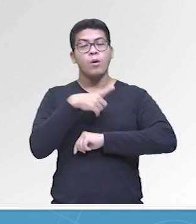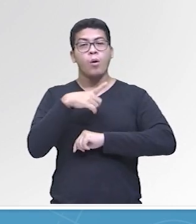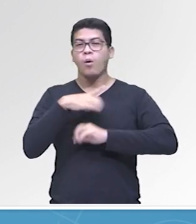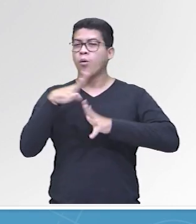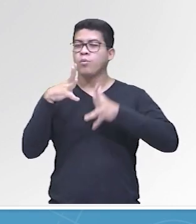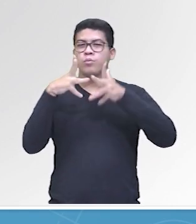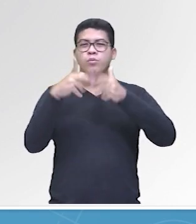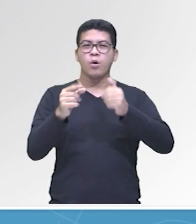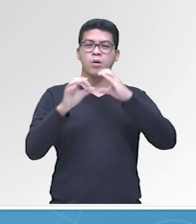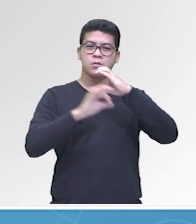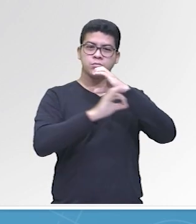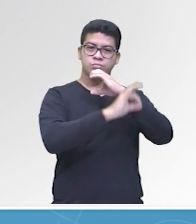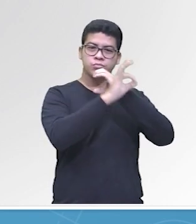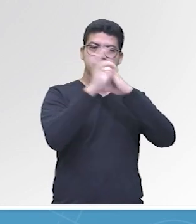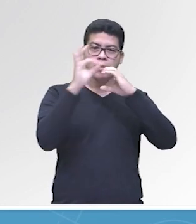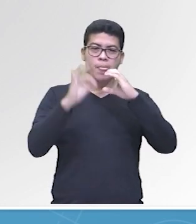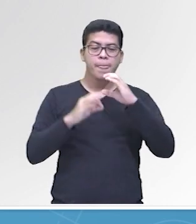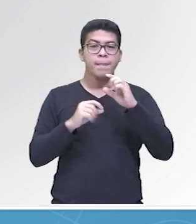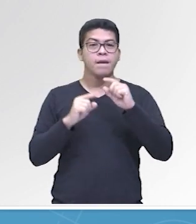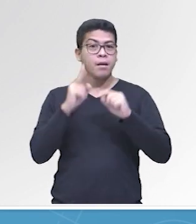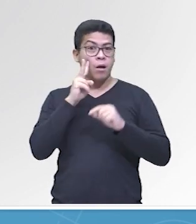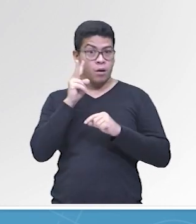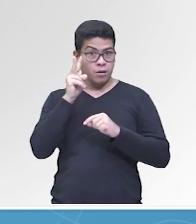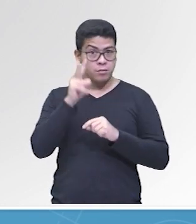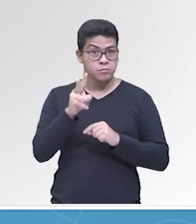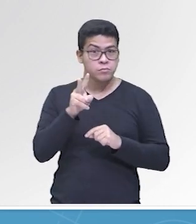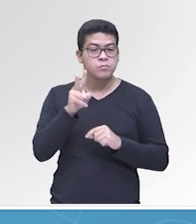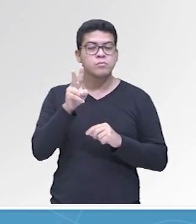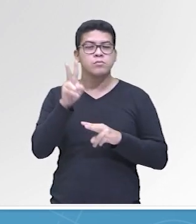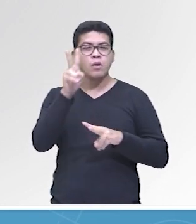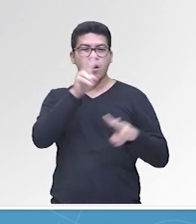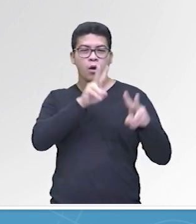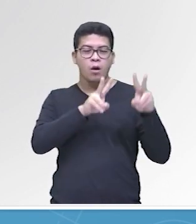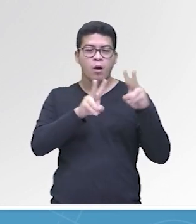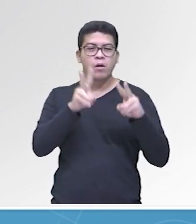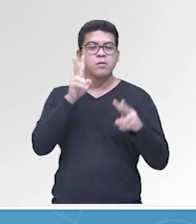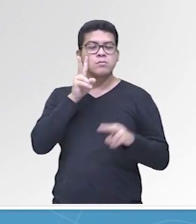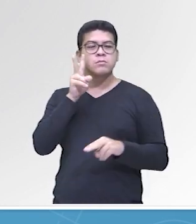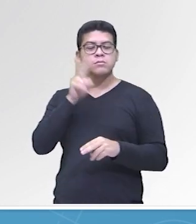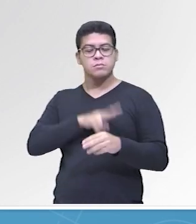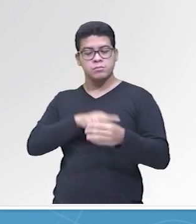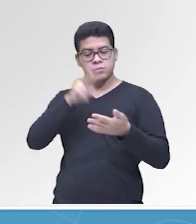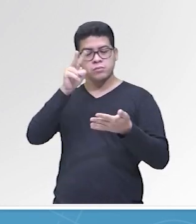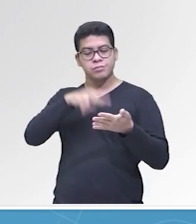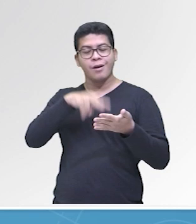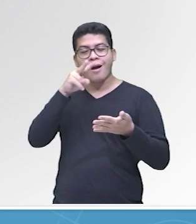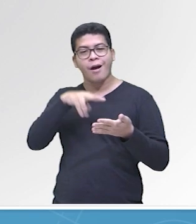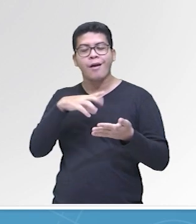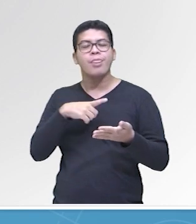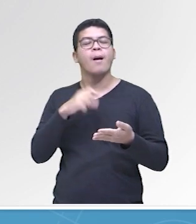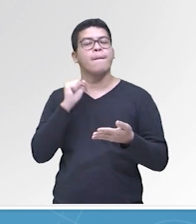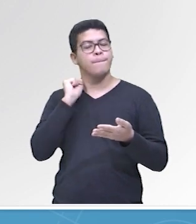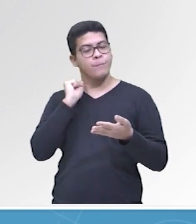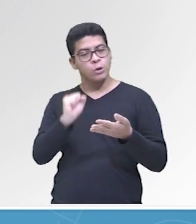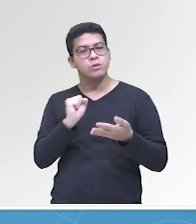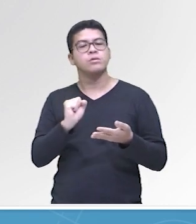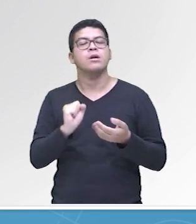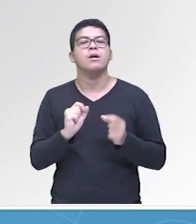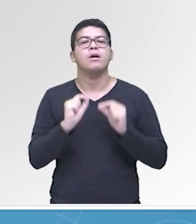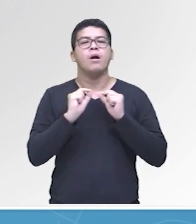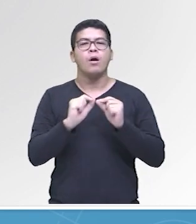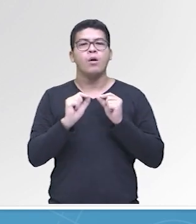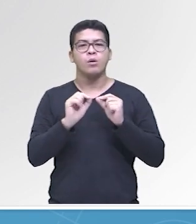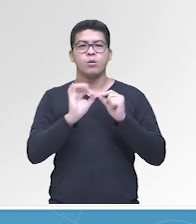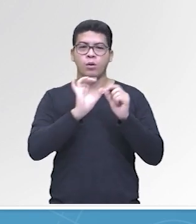aí identificadas. Então, deem uma olhadinha aí no material de vocês, que vocês vão conseguir identificar cada uma e cada